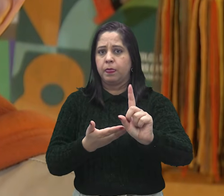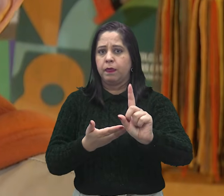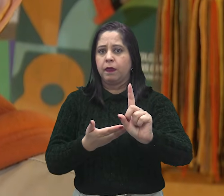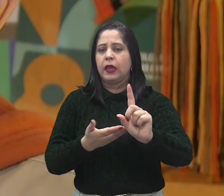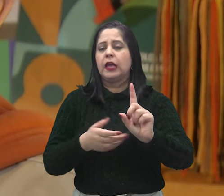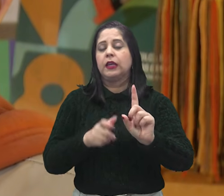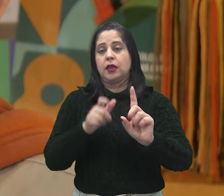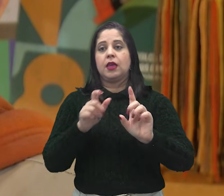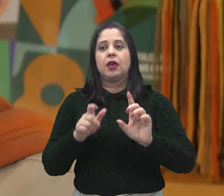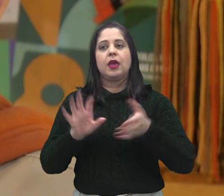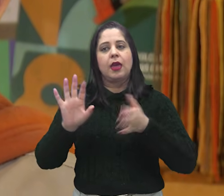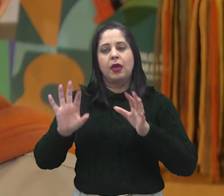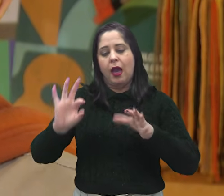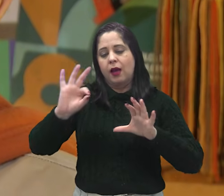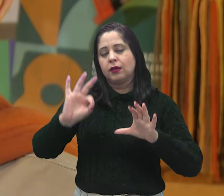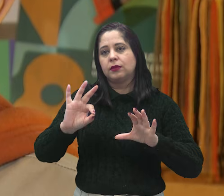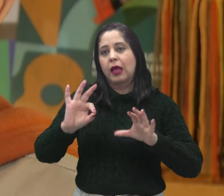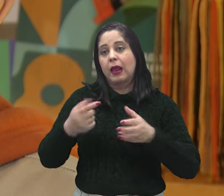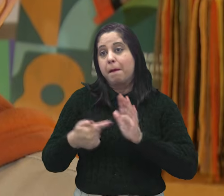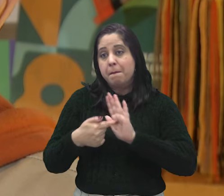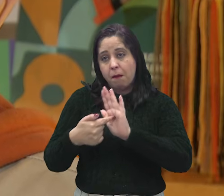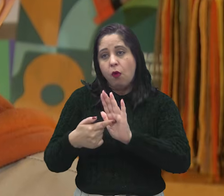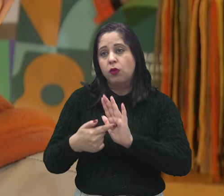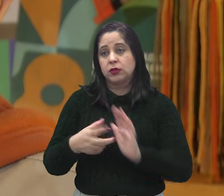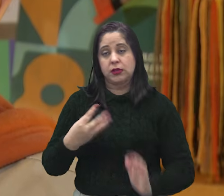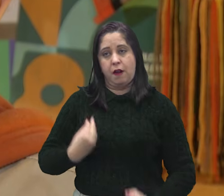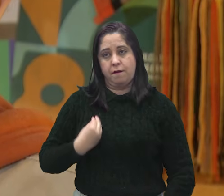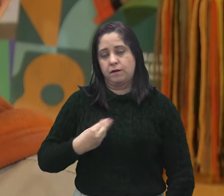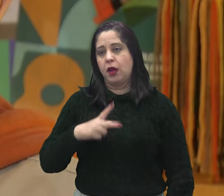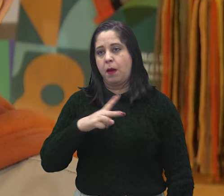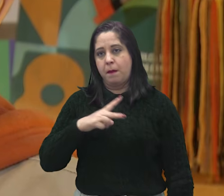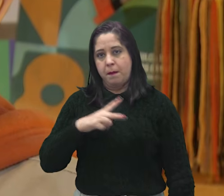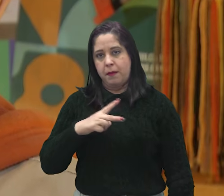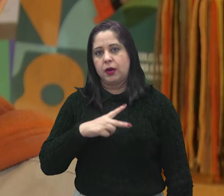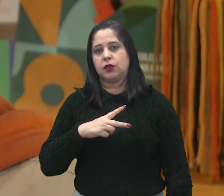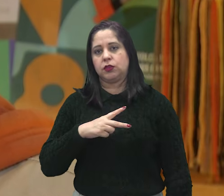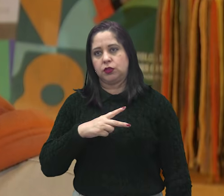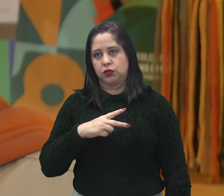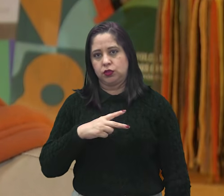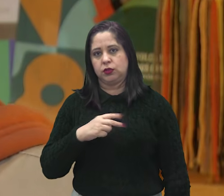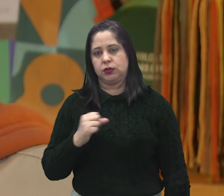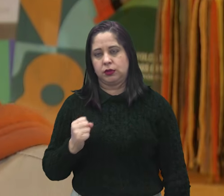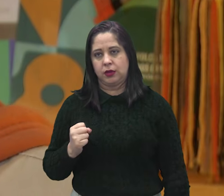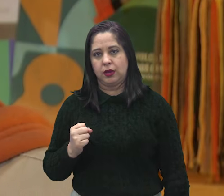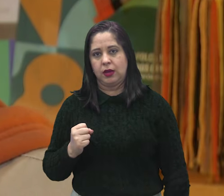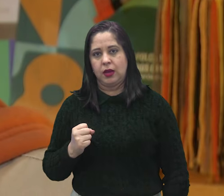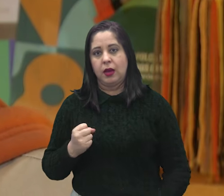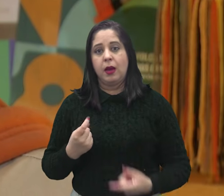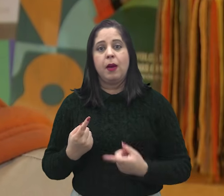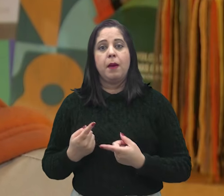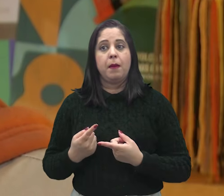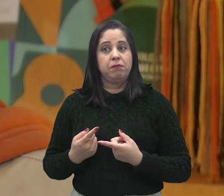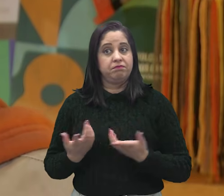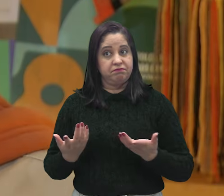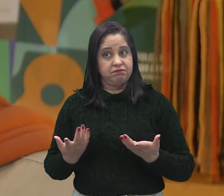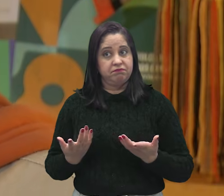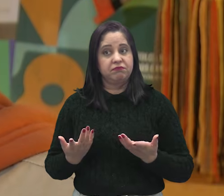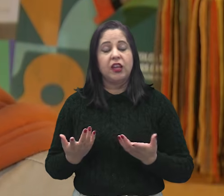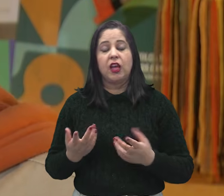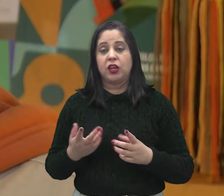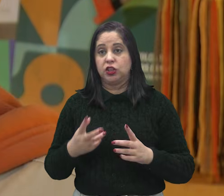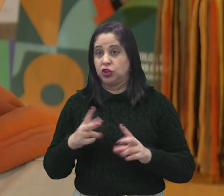sua vida íntima, localiza isso muito numa relação que eu diria até mitológica, para